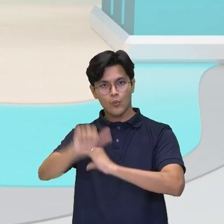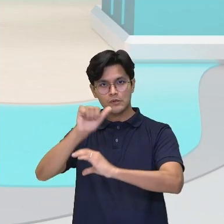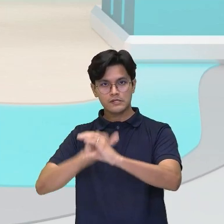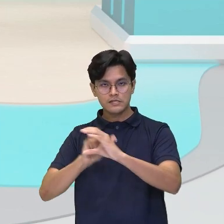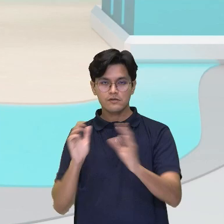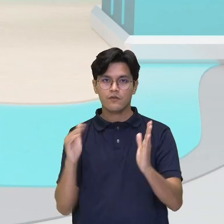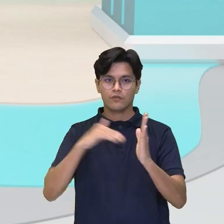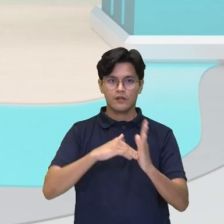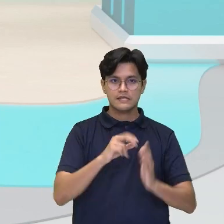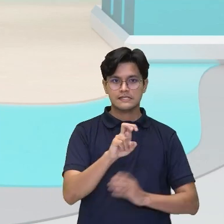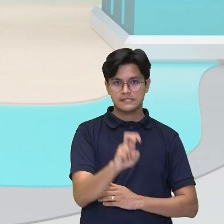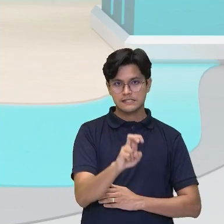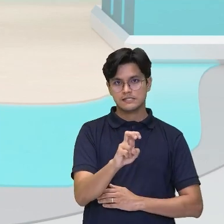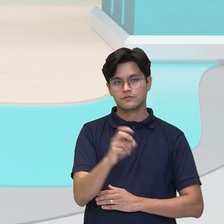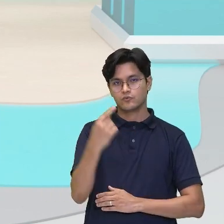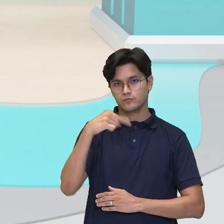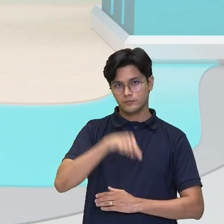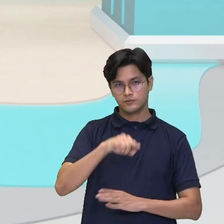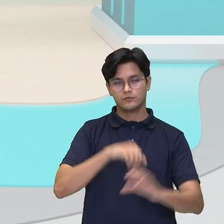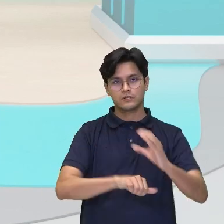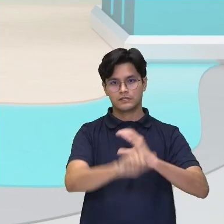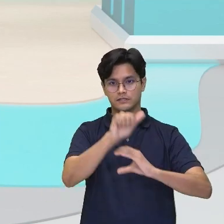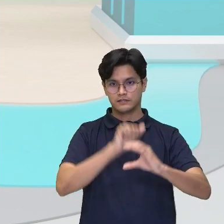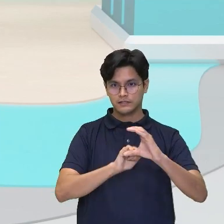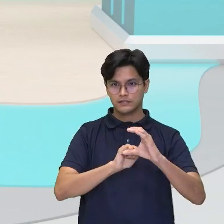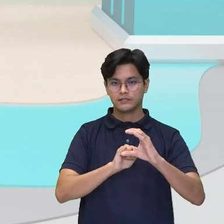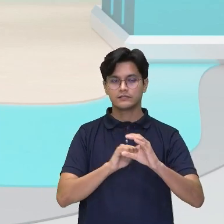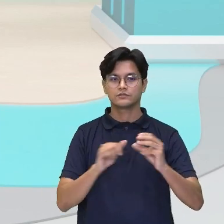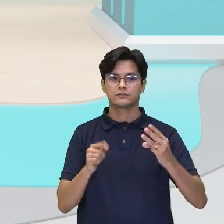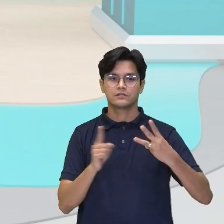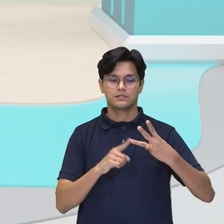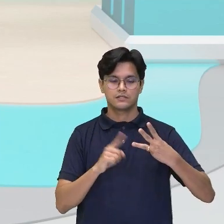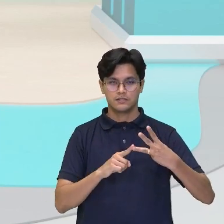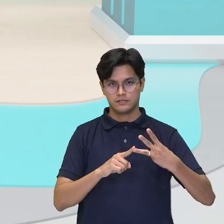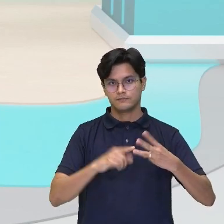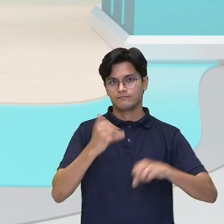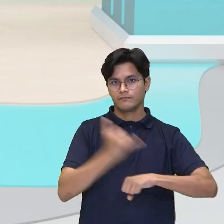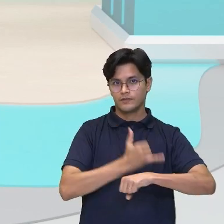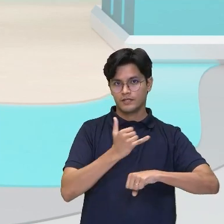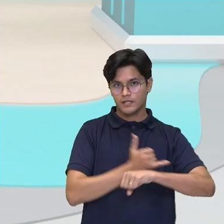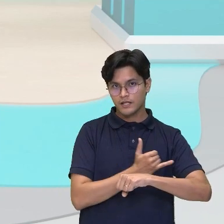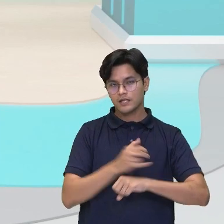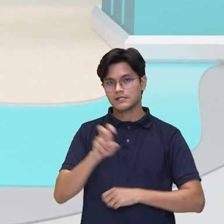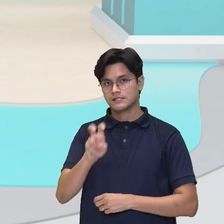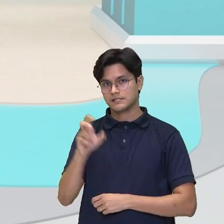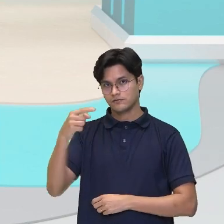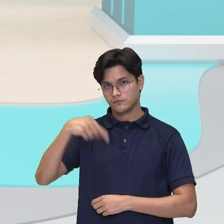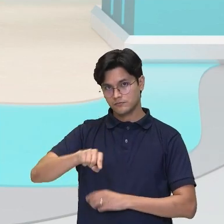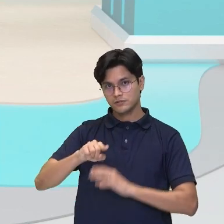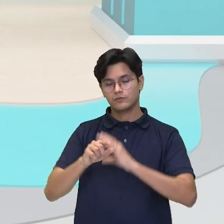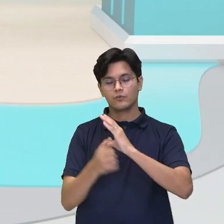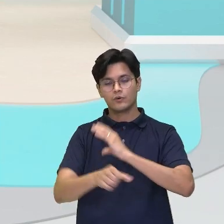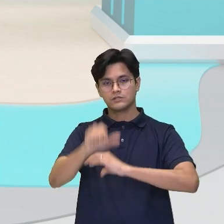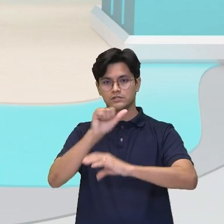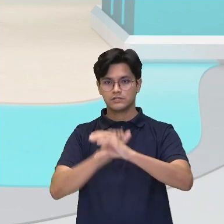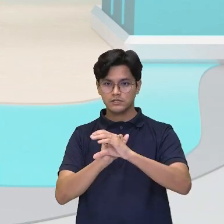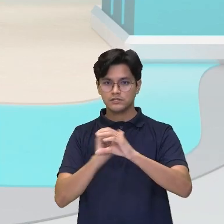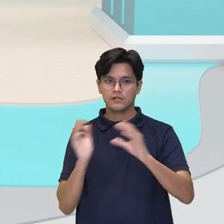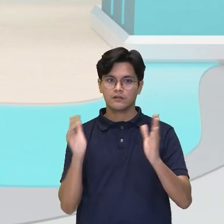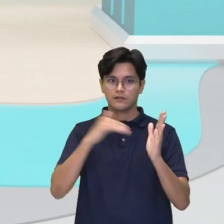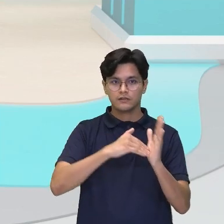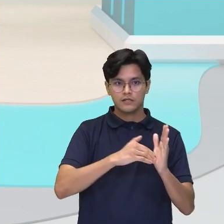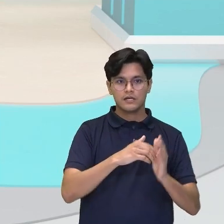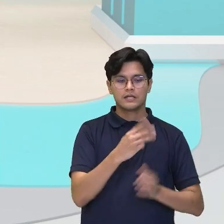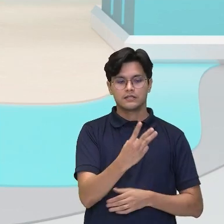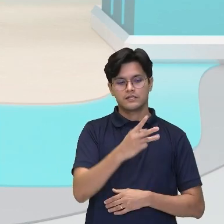mil antes de Cristo. Idade dos metais, 5 mil antes de Cristo a 3.500 anos antes de